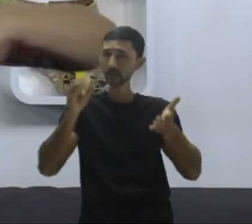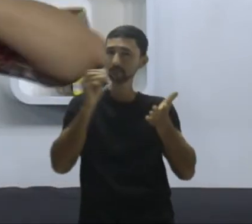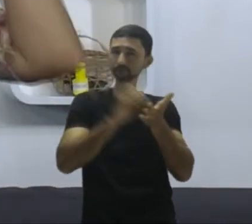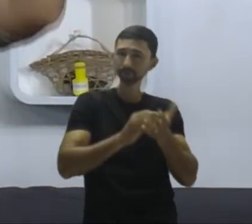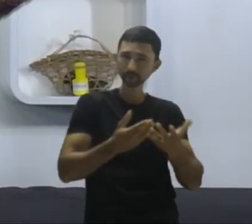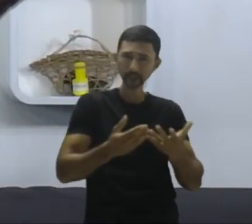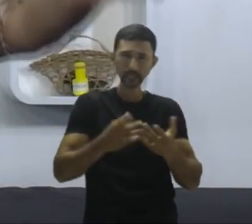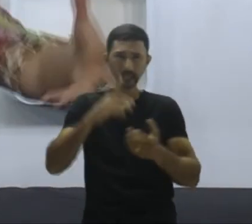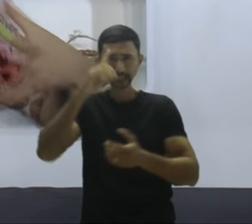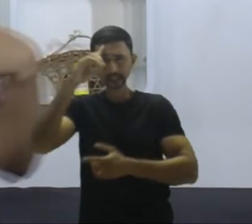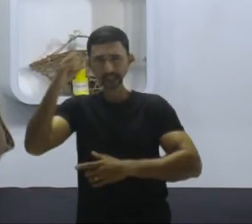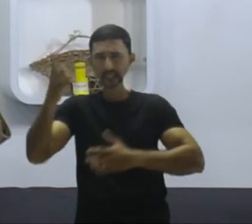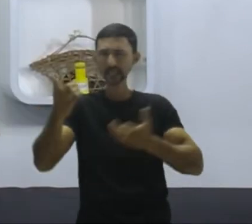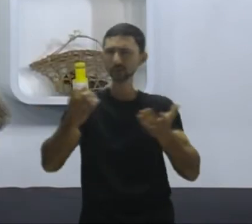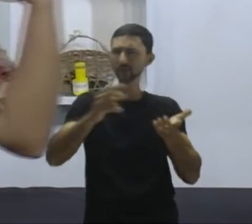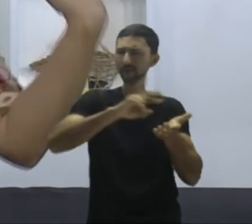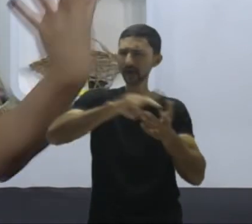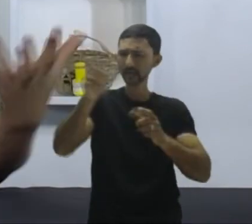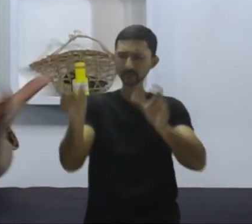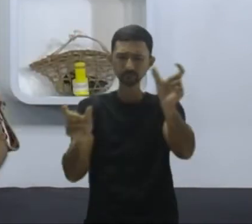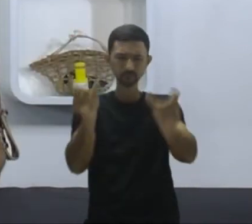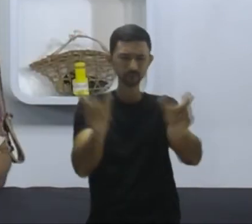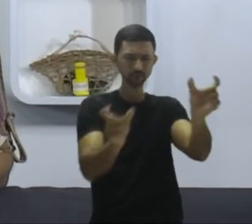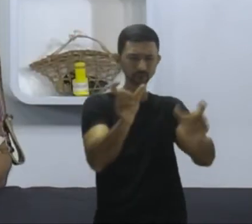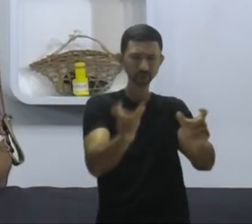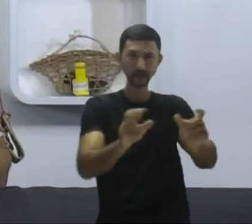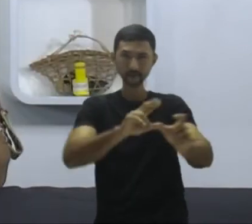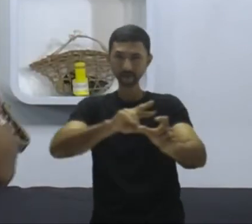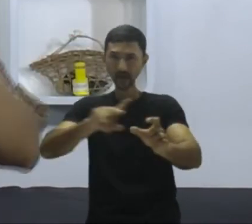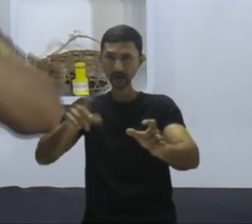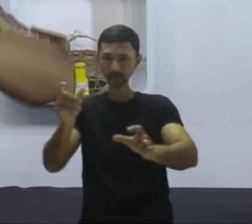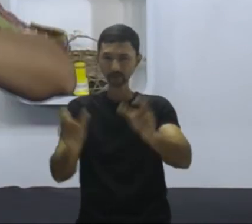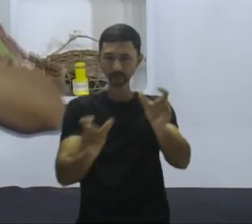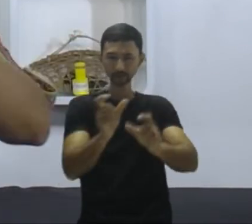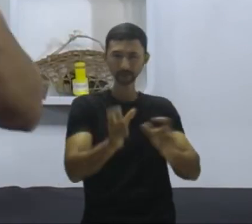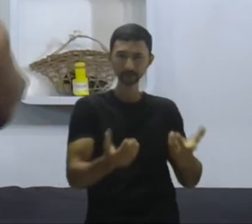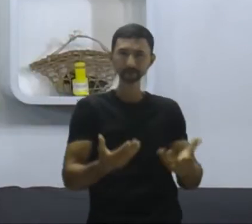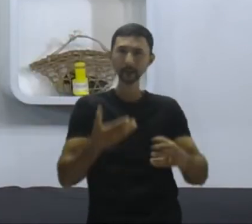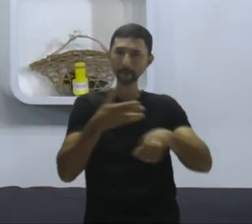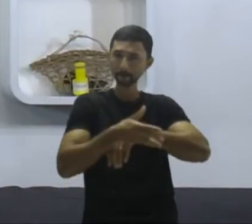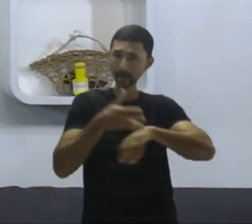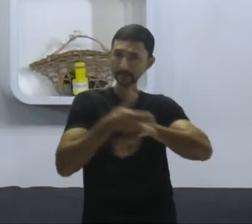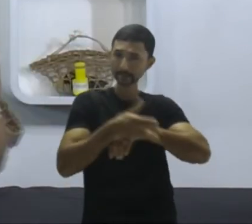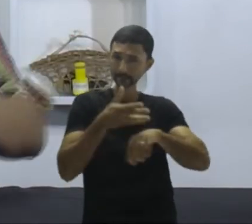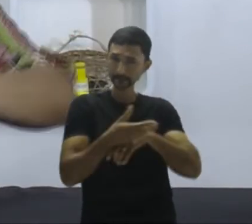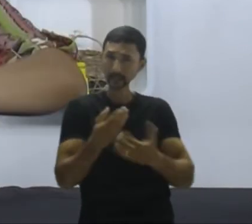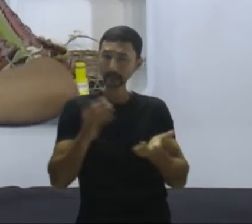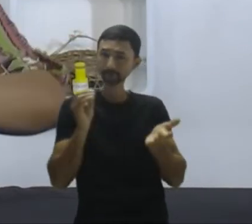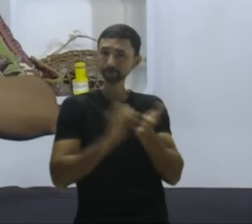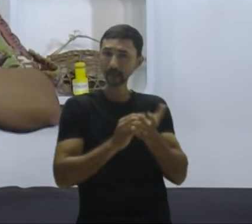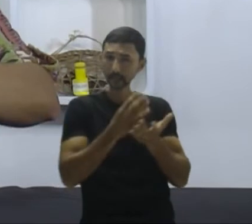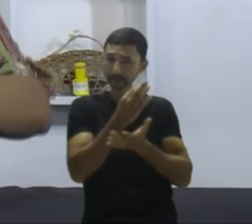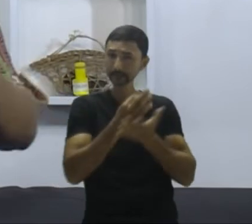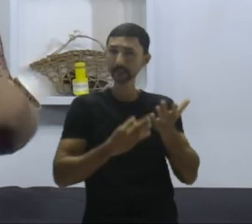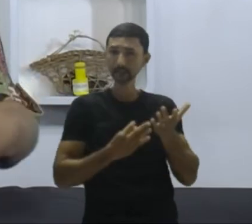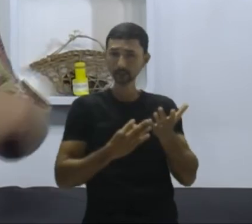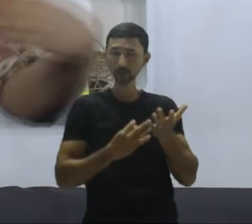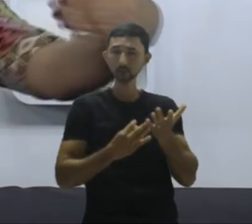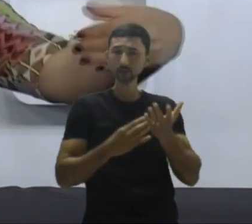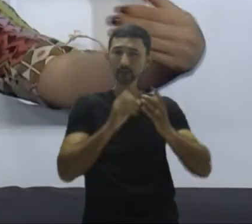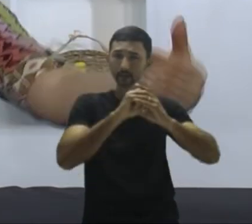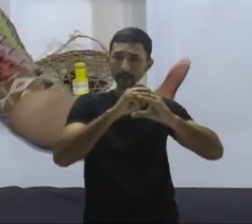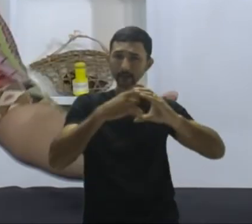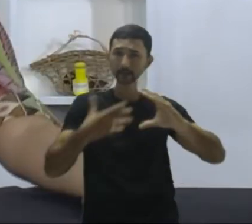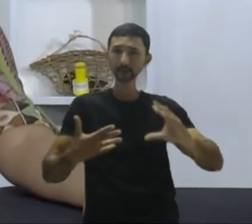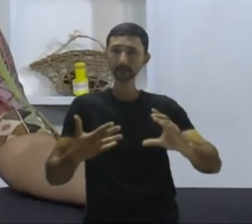fadas, deuses, elfos. Então, todos esses elementos são pertencentes a características